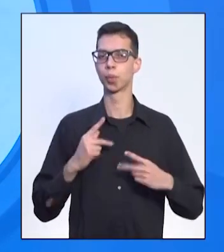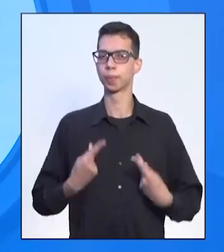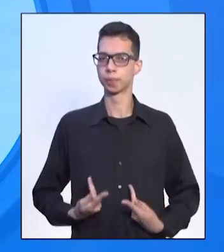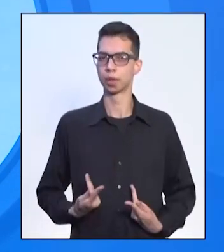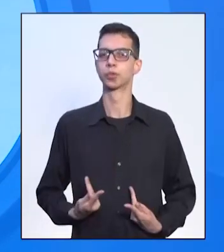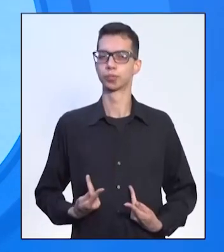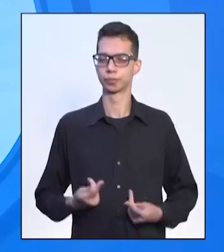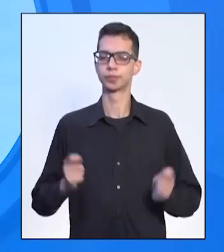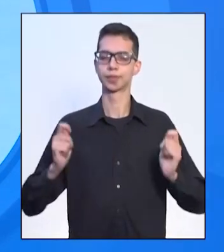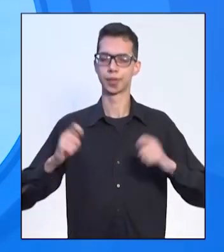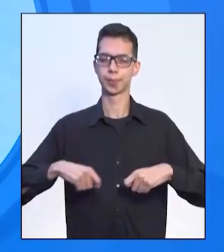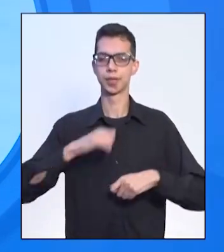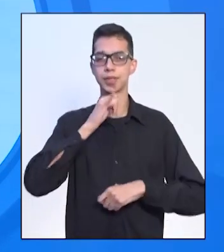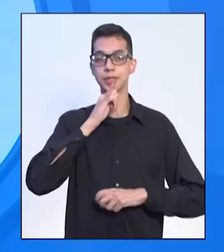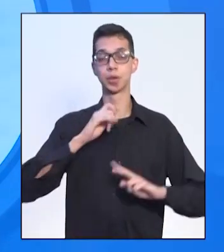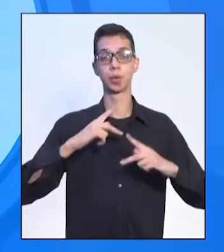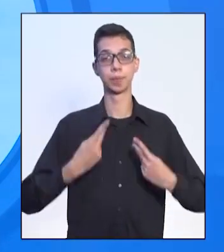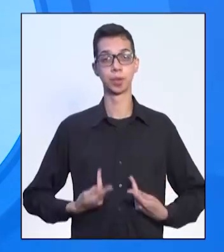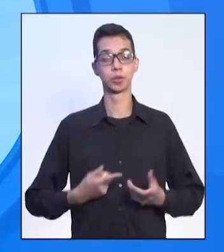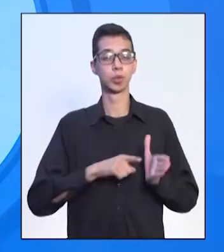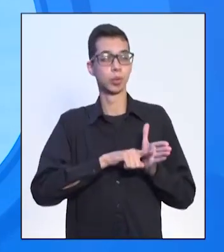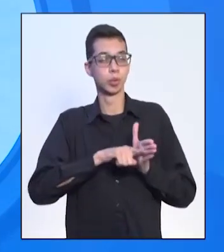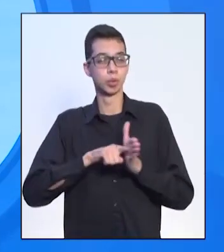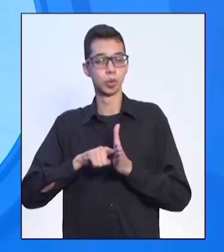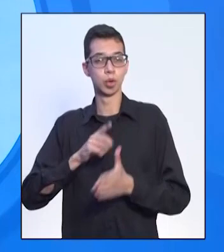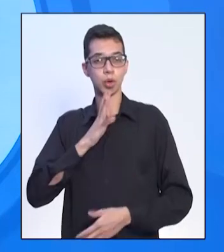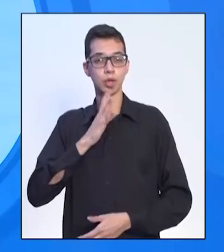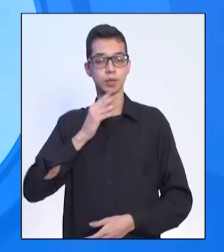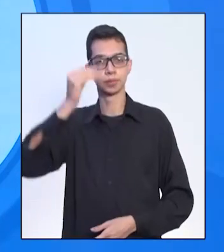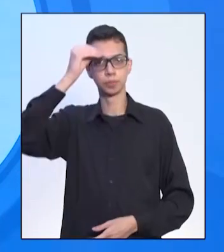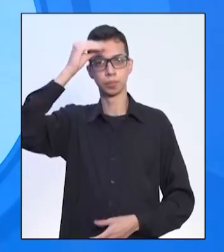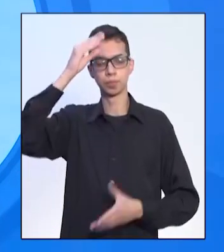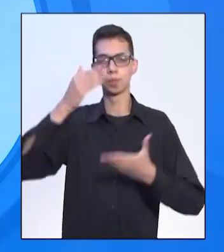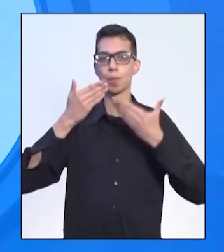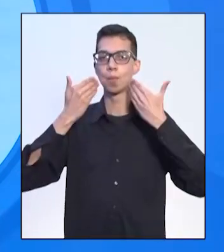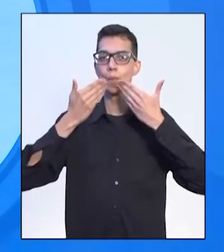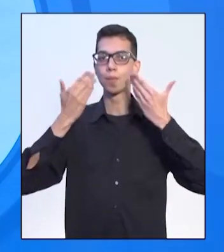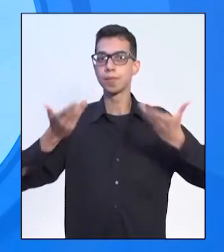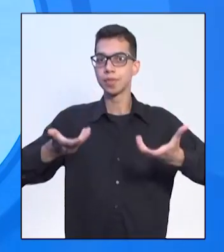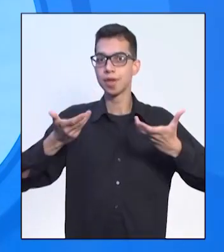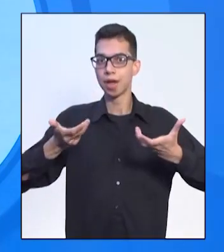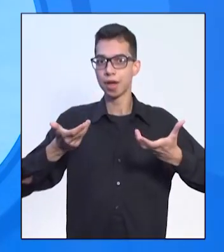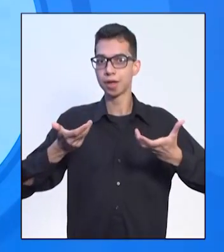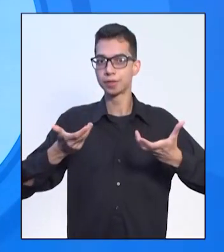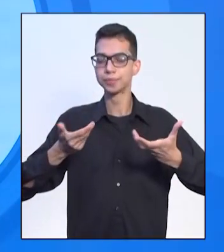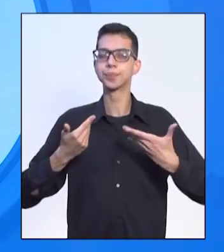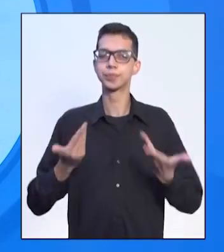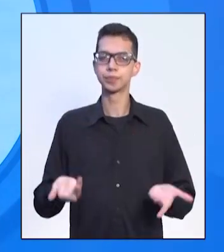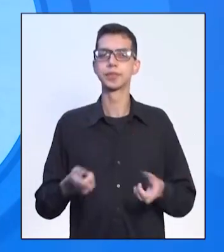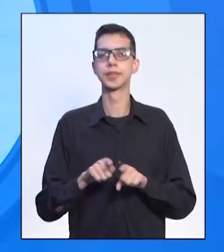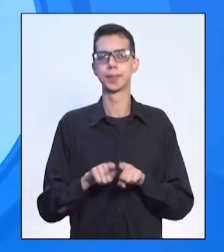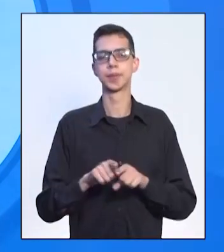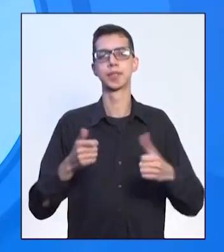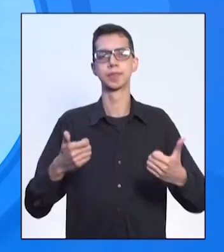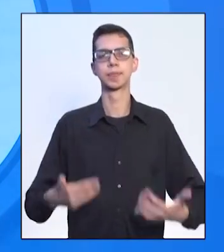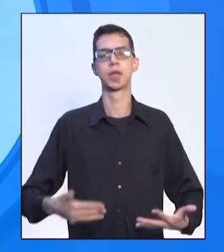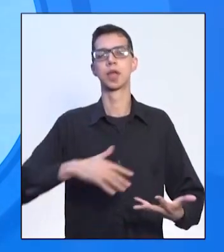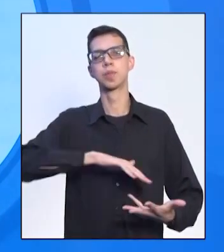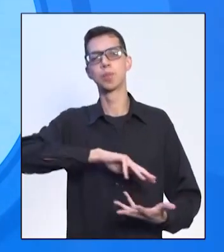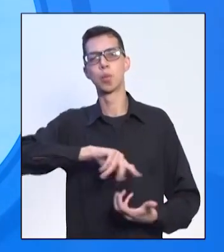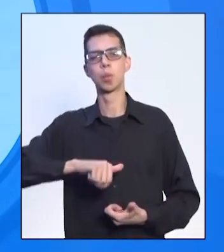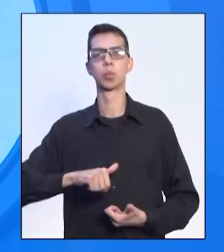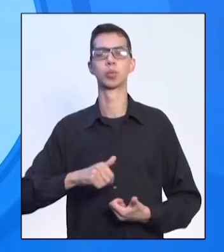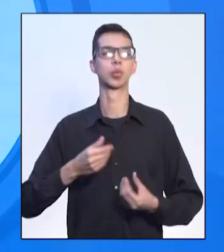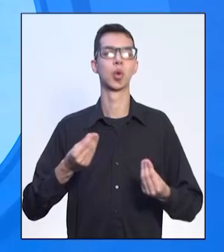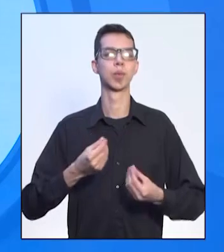essa busca por conhecimento, ele também tem uma busca de expressar o mundo pela arte e de absorver o mundo